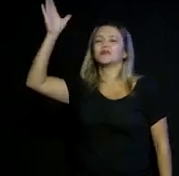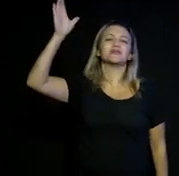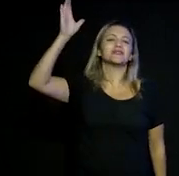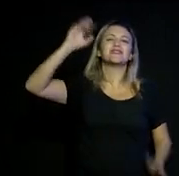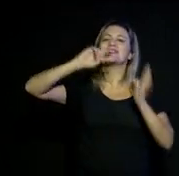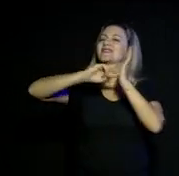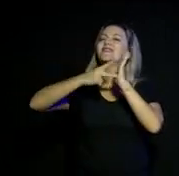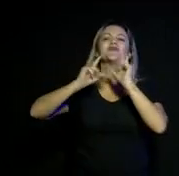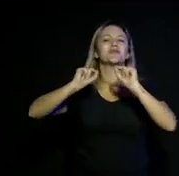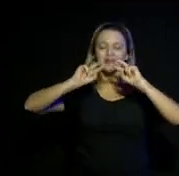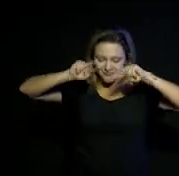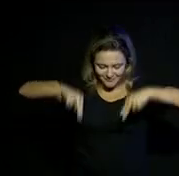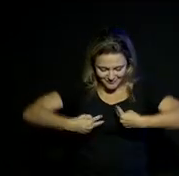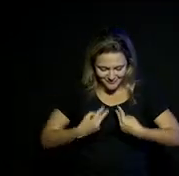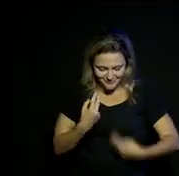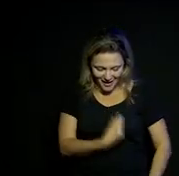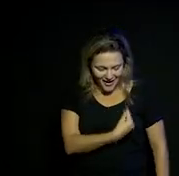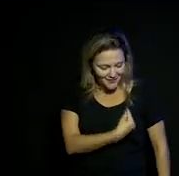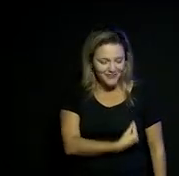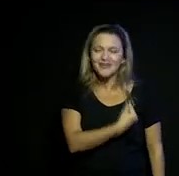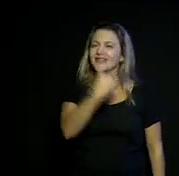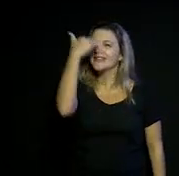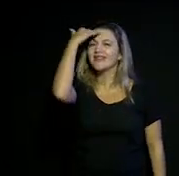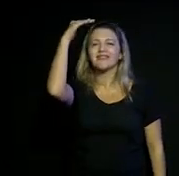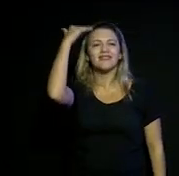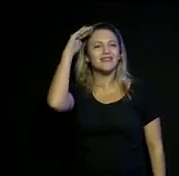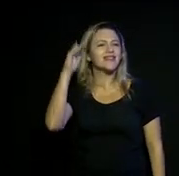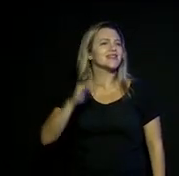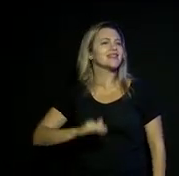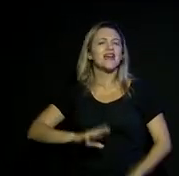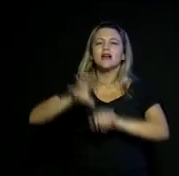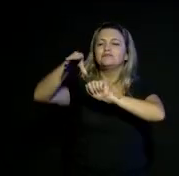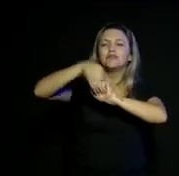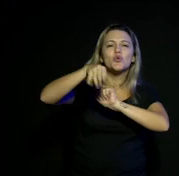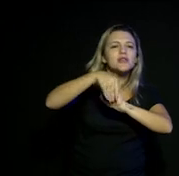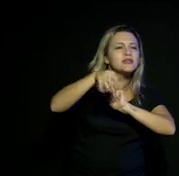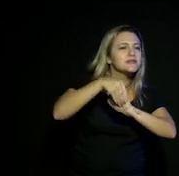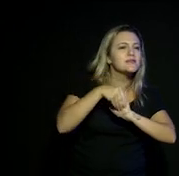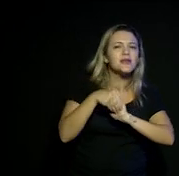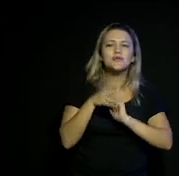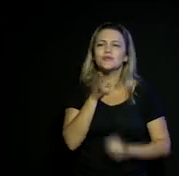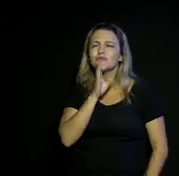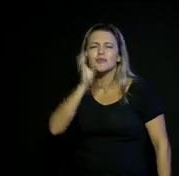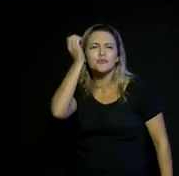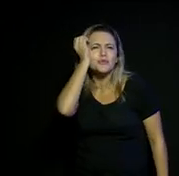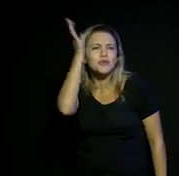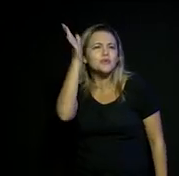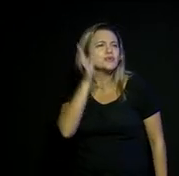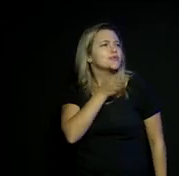próprio Sócrates dizia isso. Só é útil o conhecimento que nos torna melhores. Ou seja, eu tenho